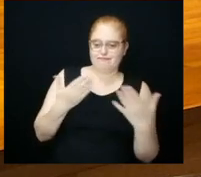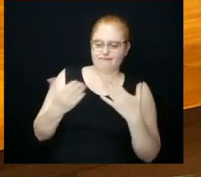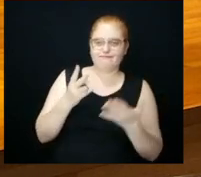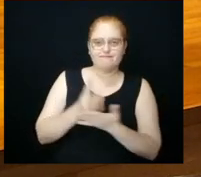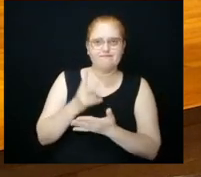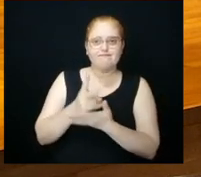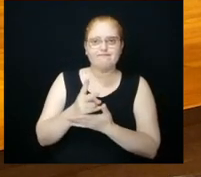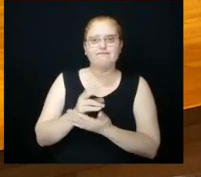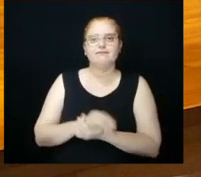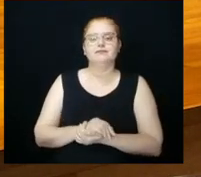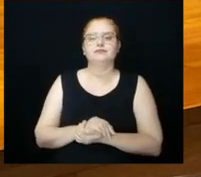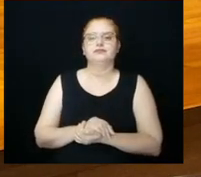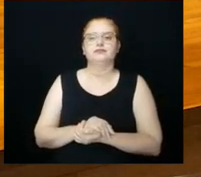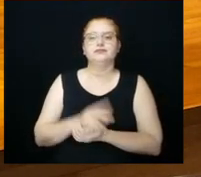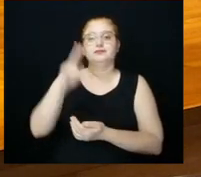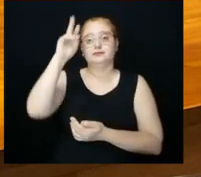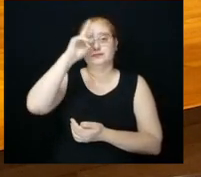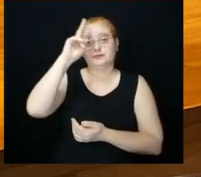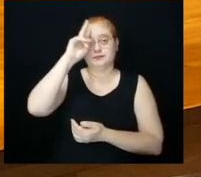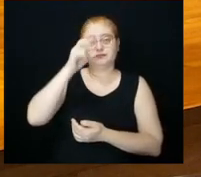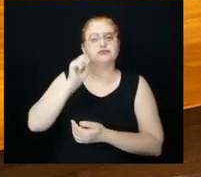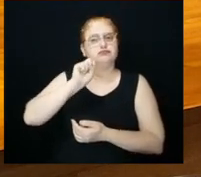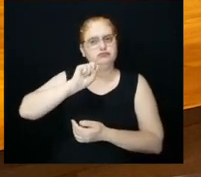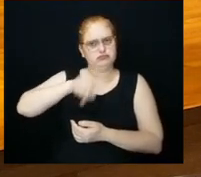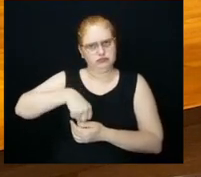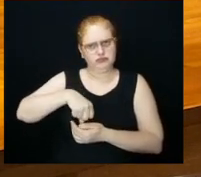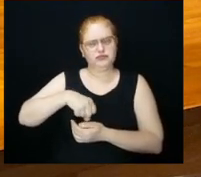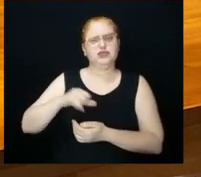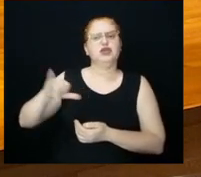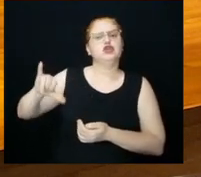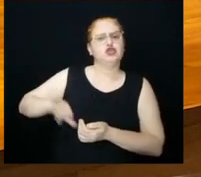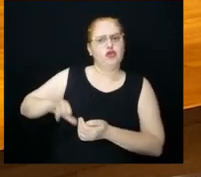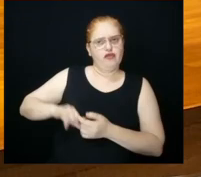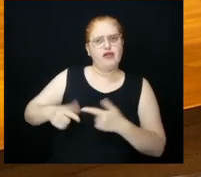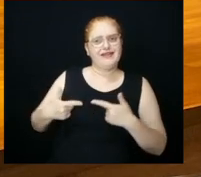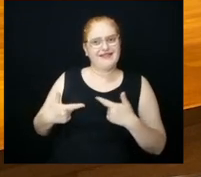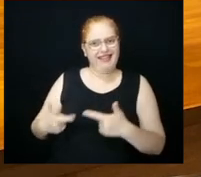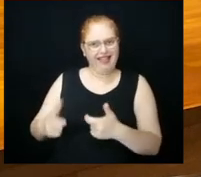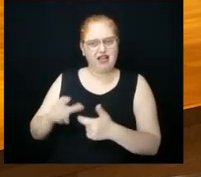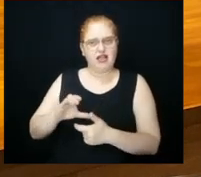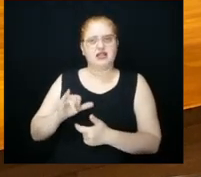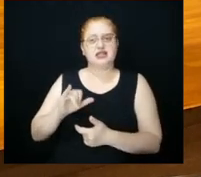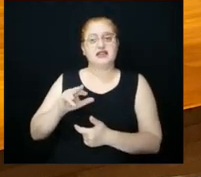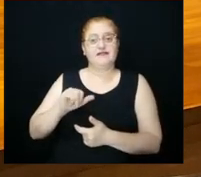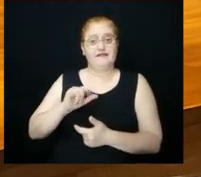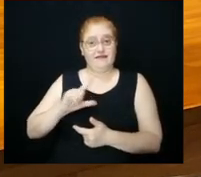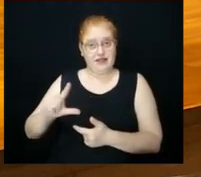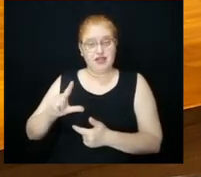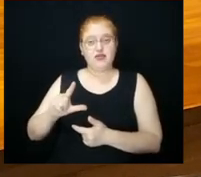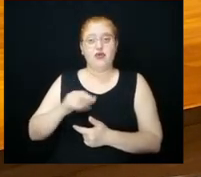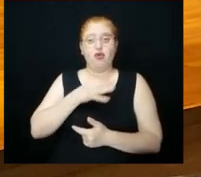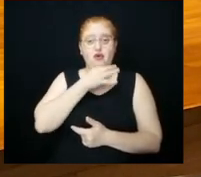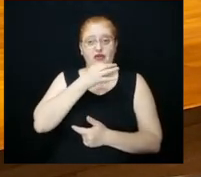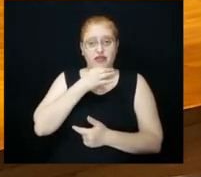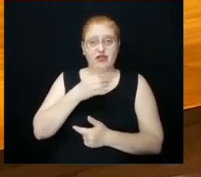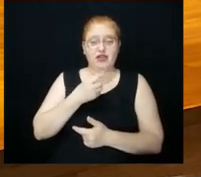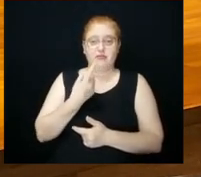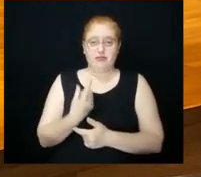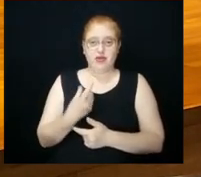né? Para lembrar que sim, que sofreu um período de guerra civil terrível, que foi de